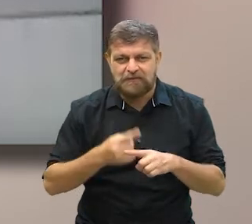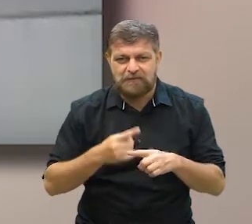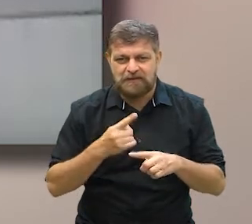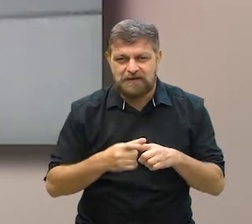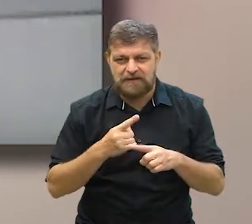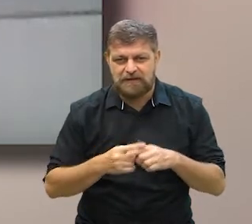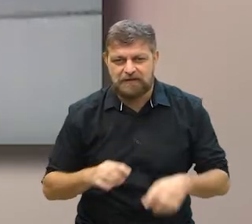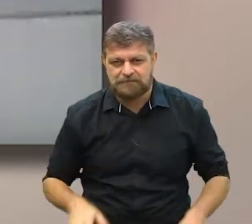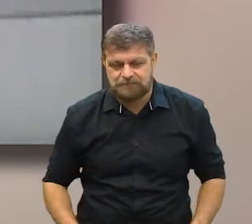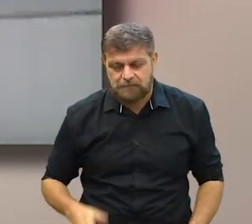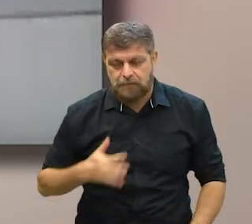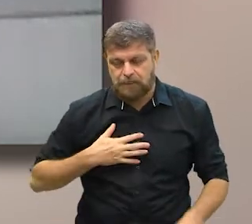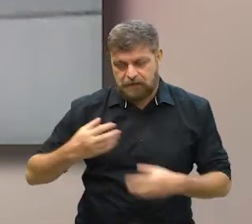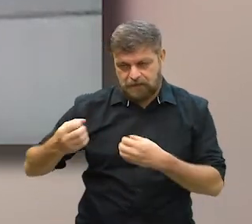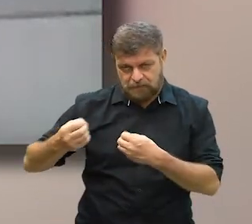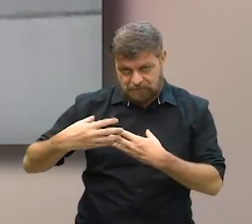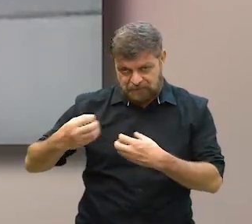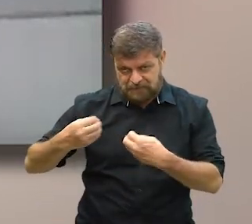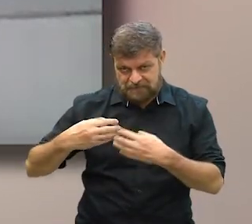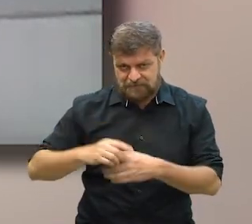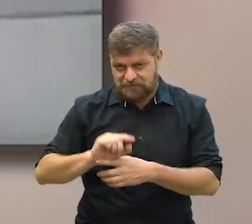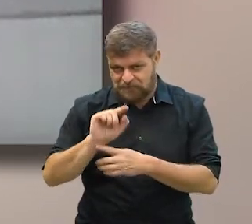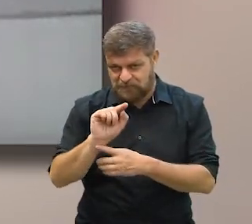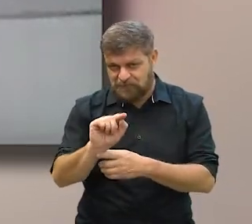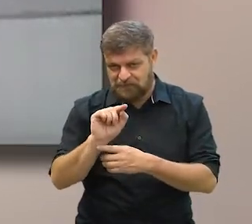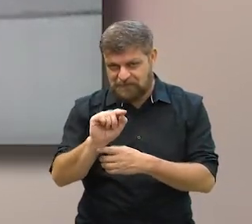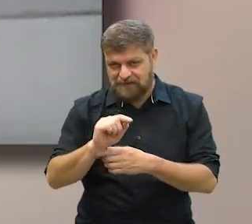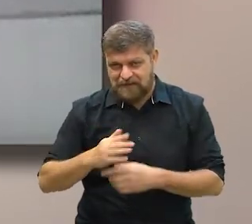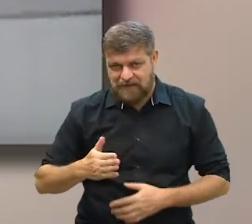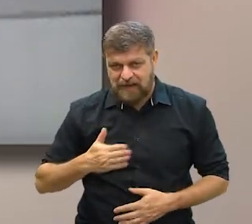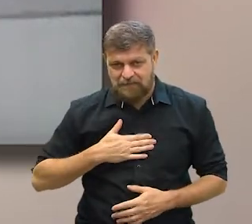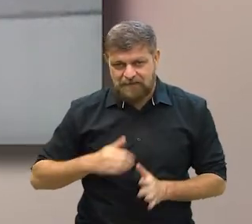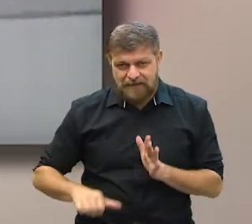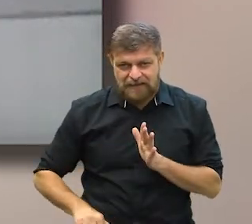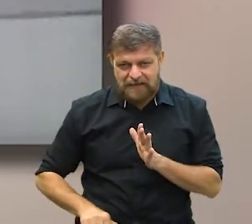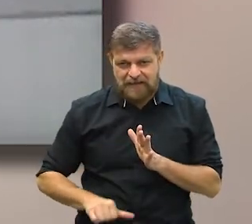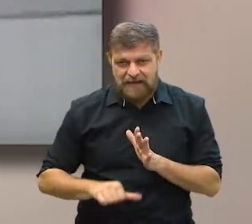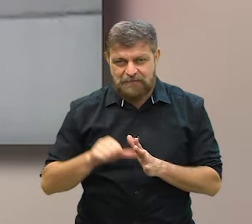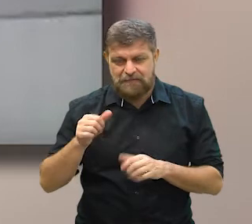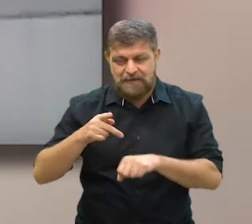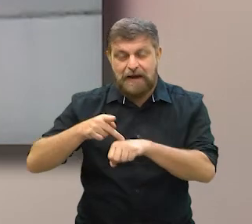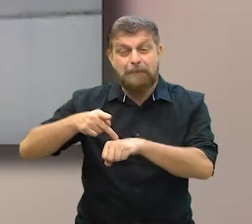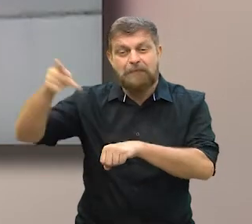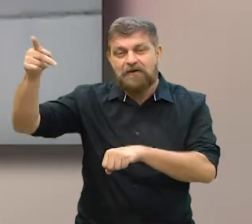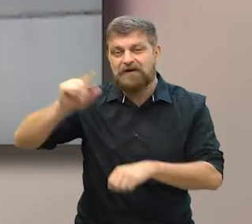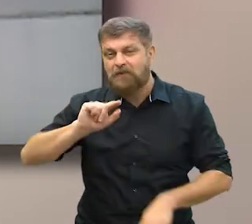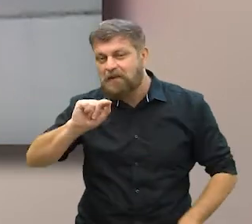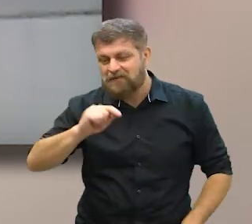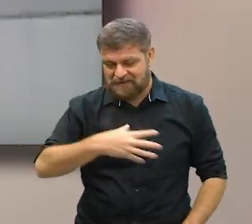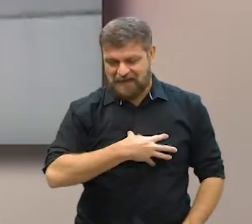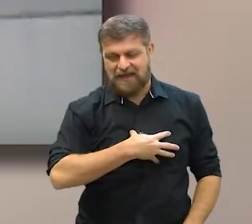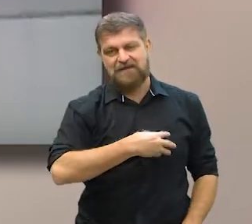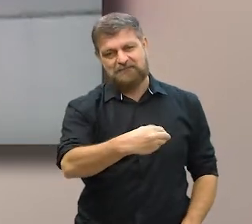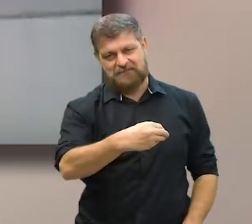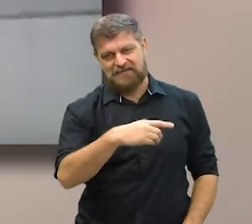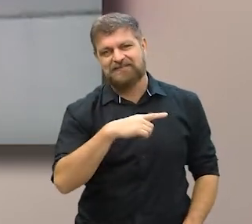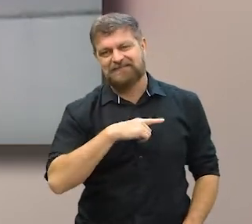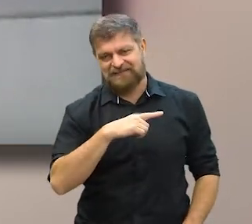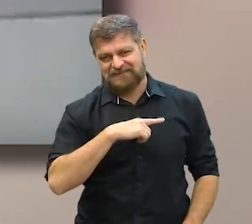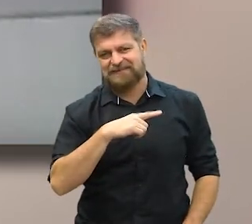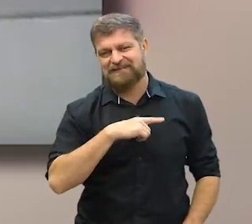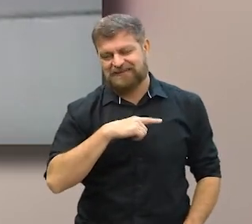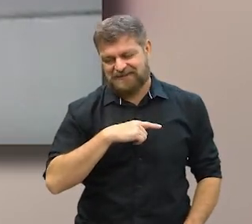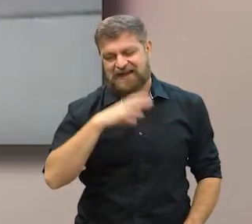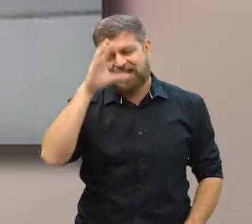foi assim, me ensinou muito, aprendi muito. Eu sempre falo que a minha primeira pós-graduação foi ter